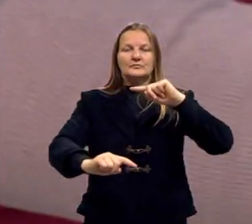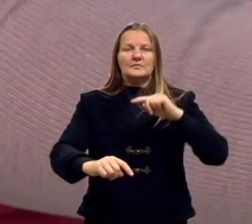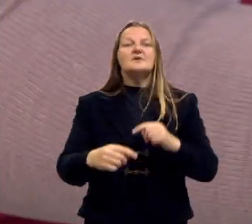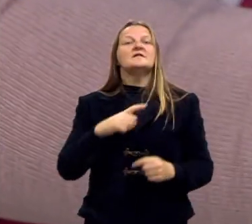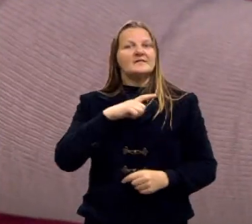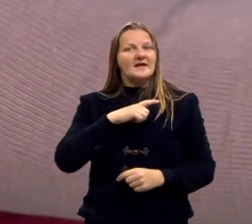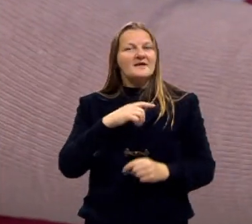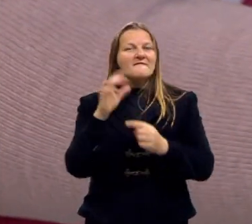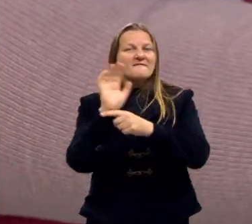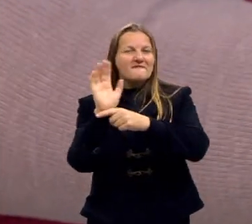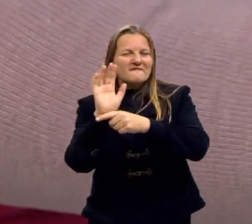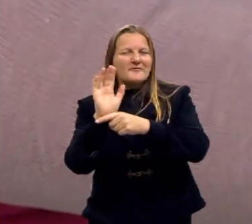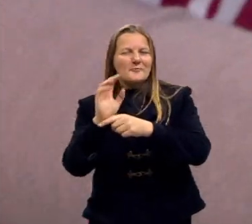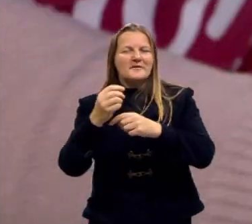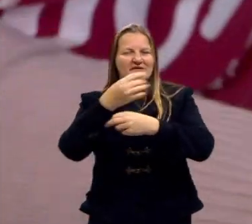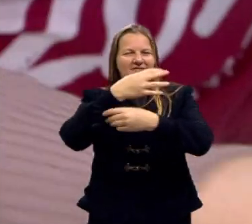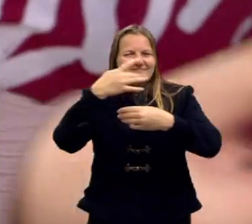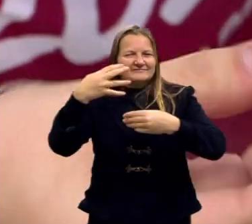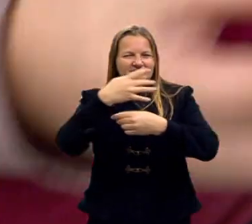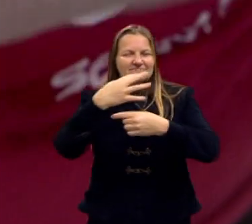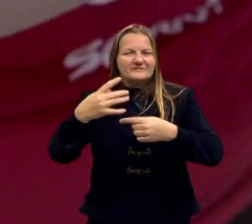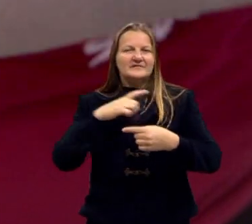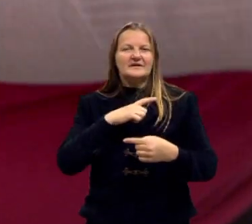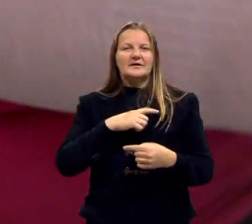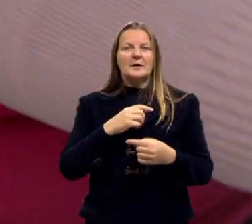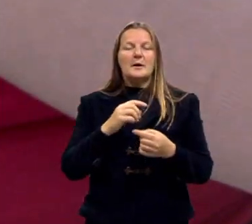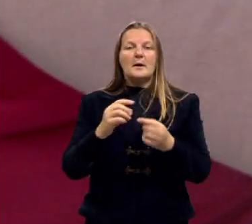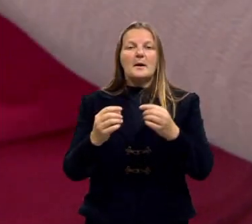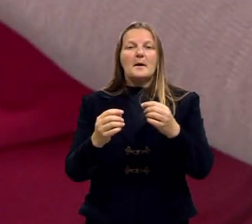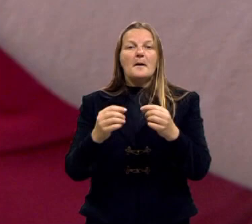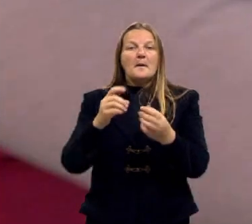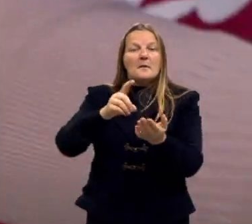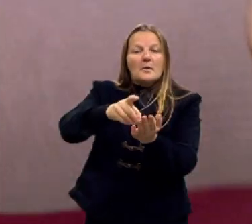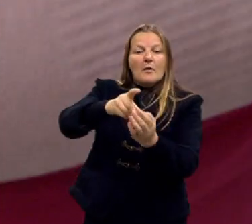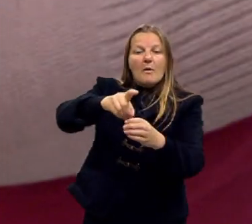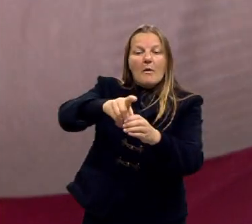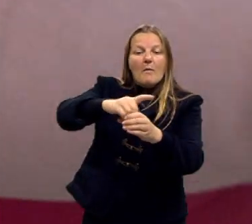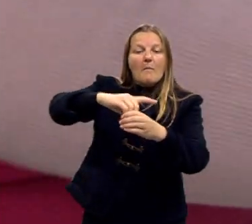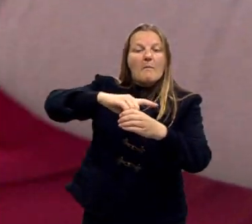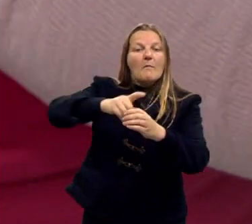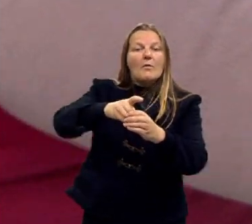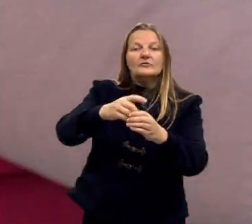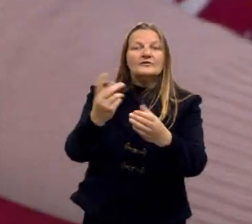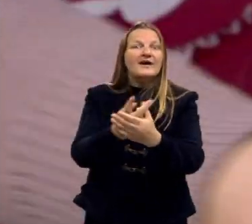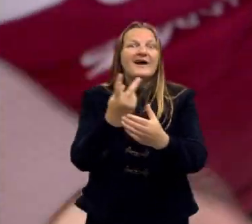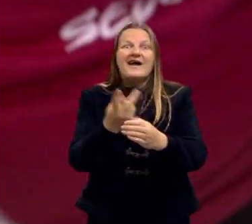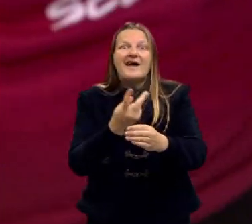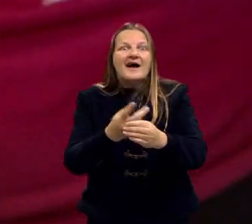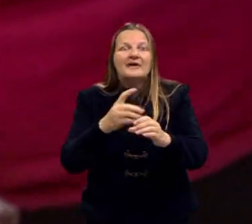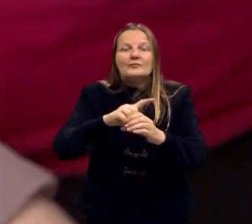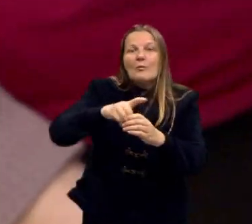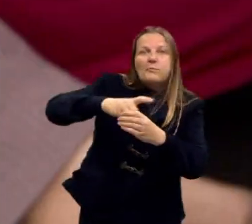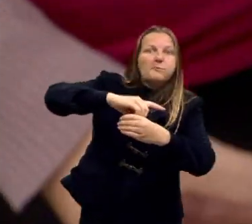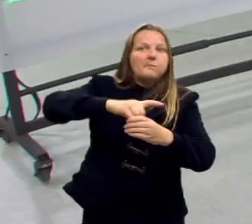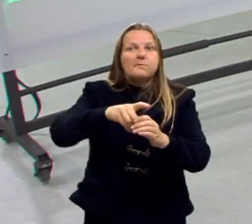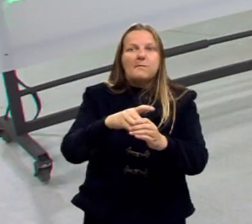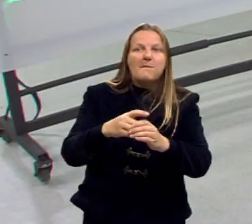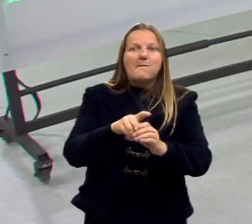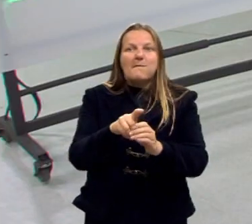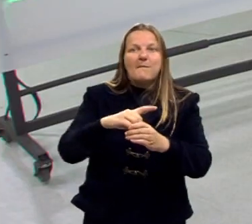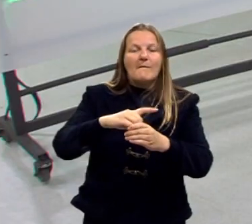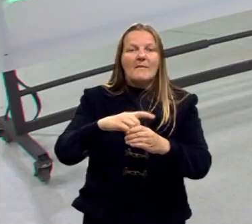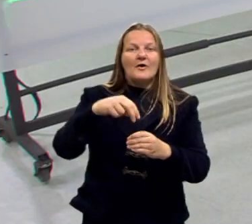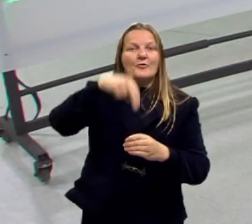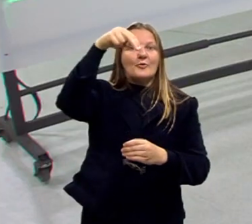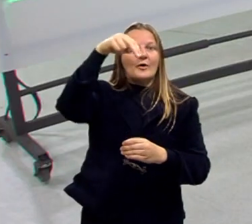isso na série né quando eles percebem que a bússola começa a ficar sem orientação Nós já não tá mais apontando para o norte geográfico